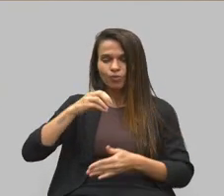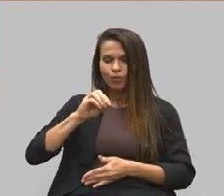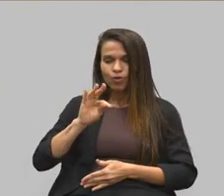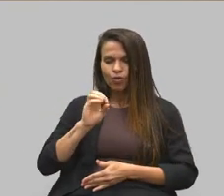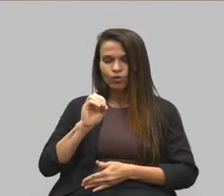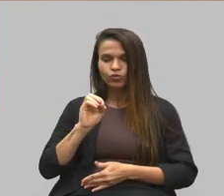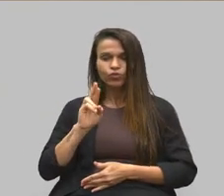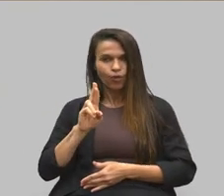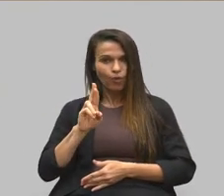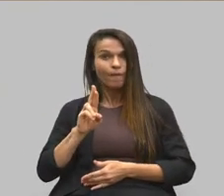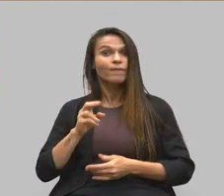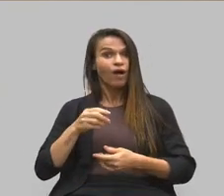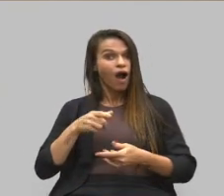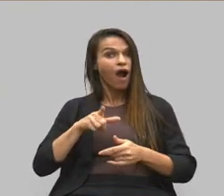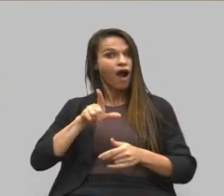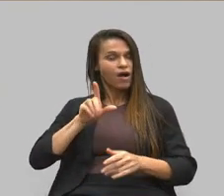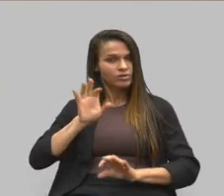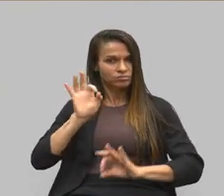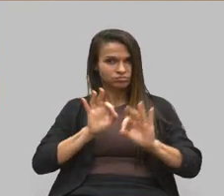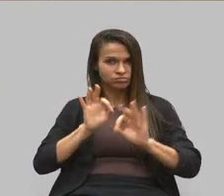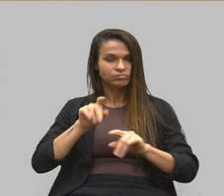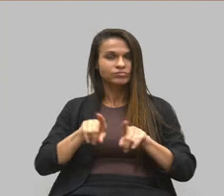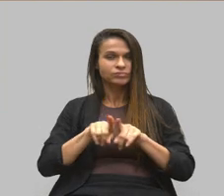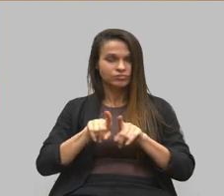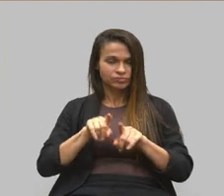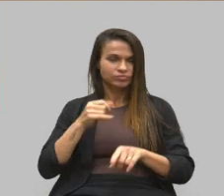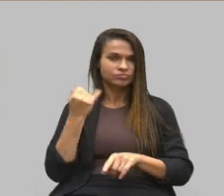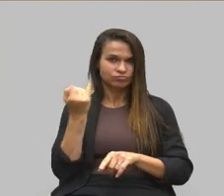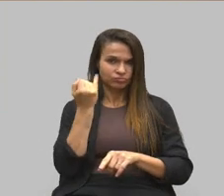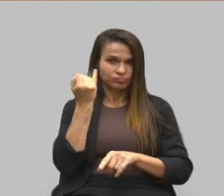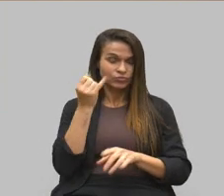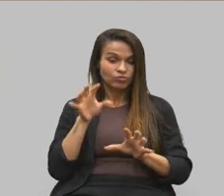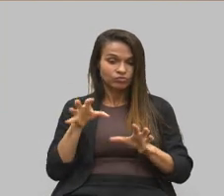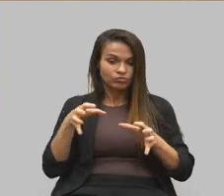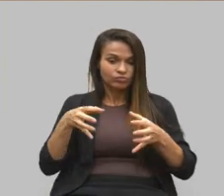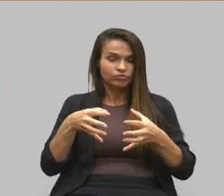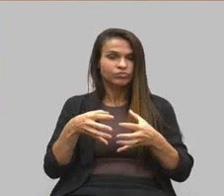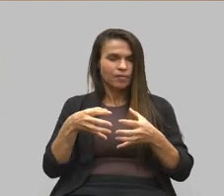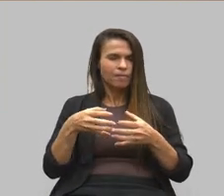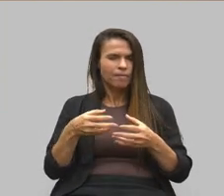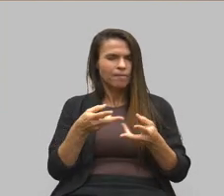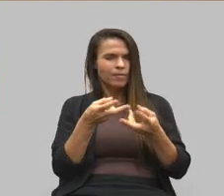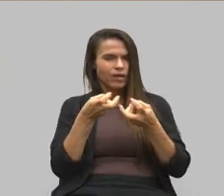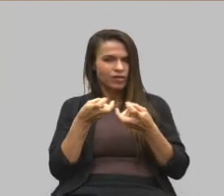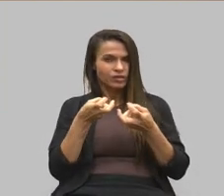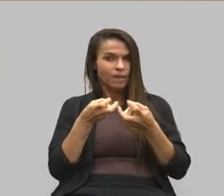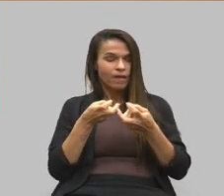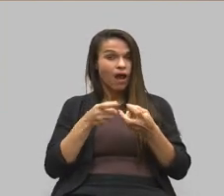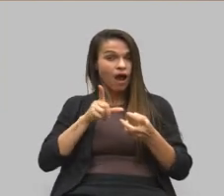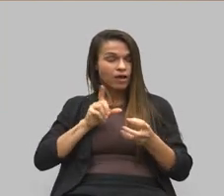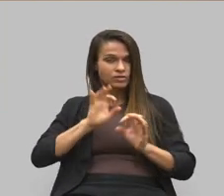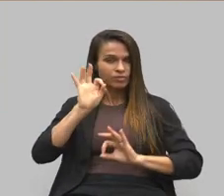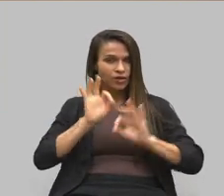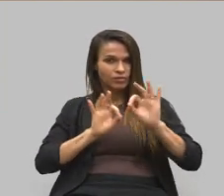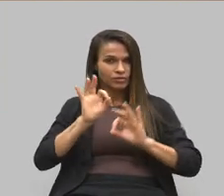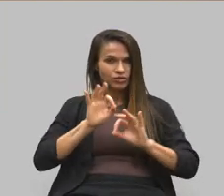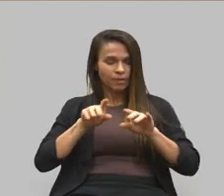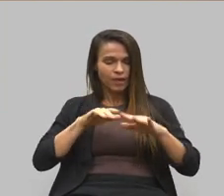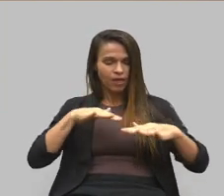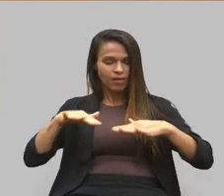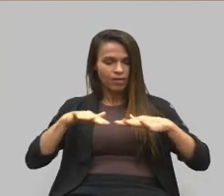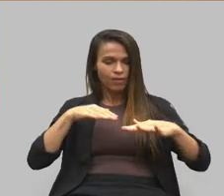planejamento também e dentro dessa população a gente tá vendo que planejamento motor ele pode se encontrar